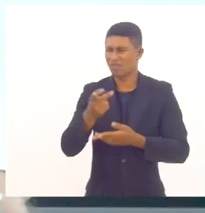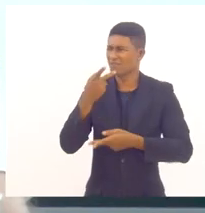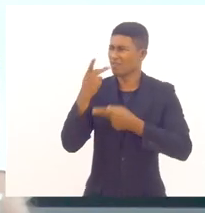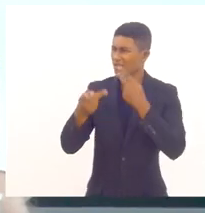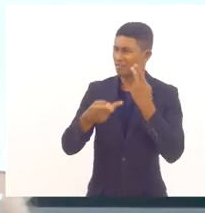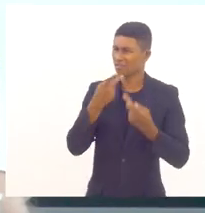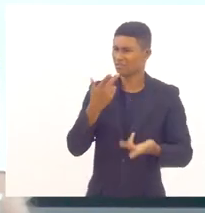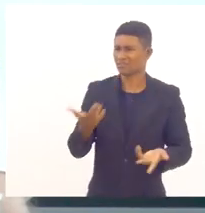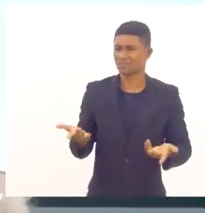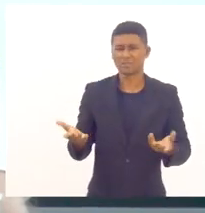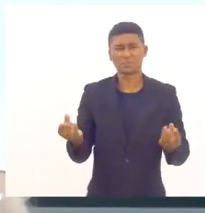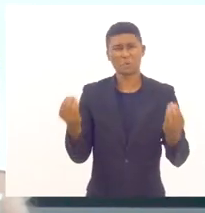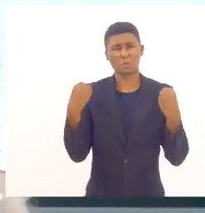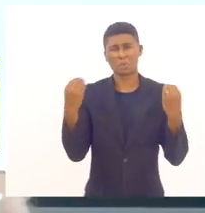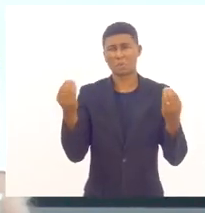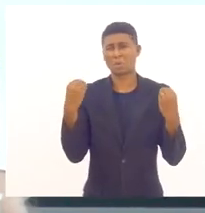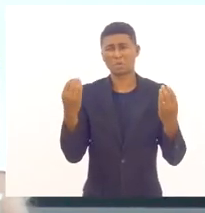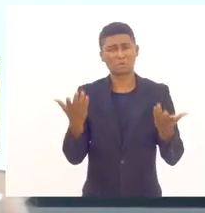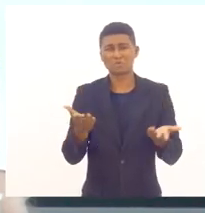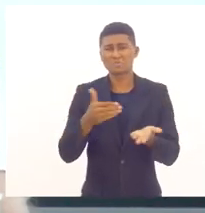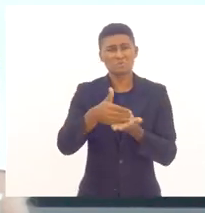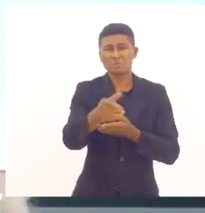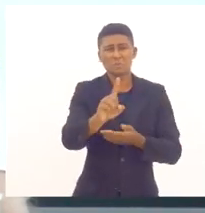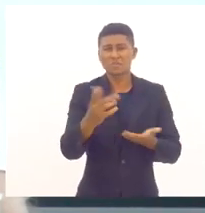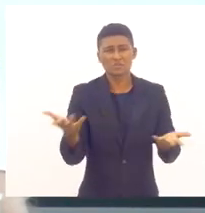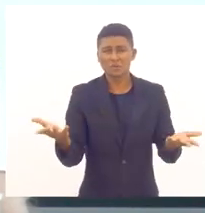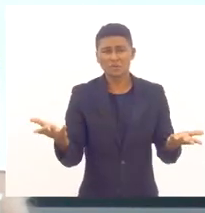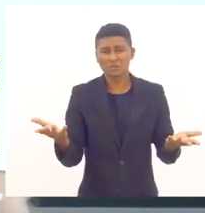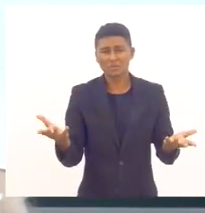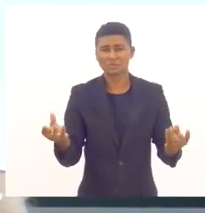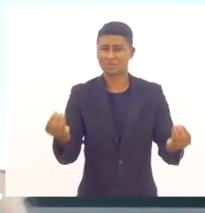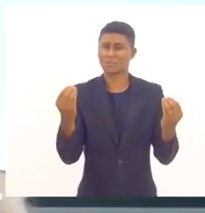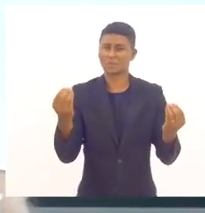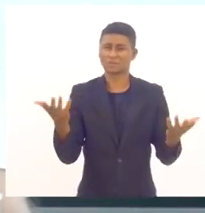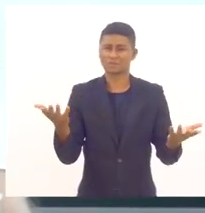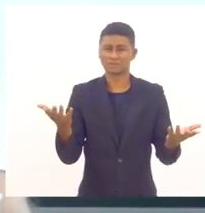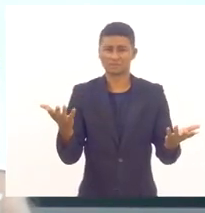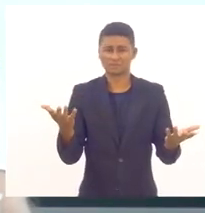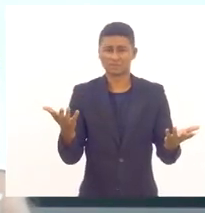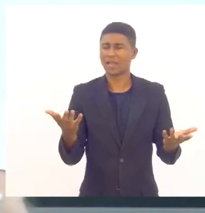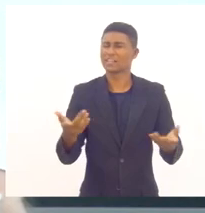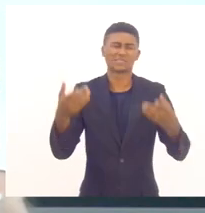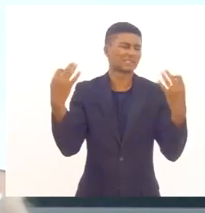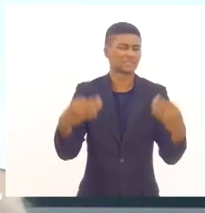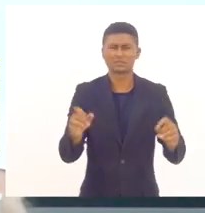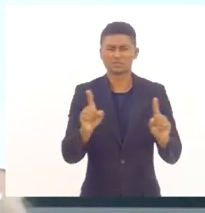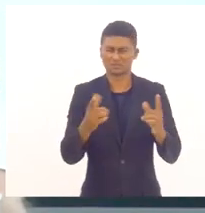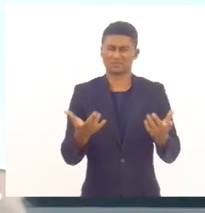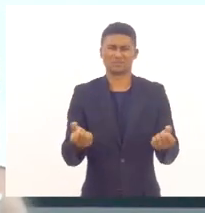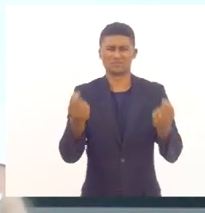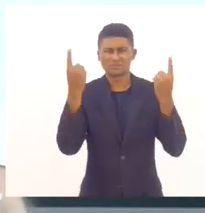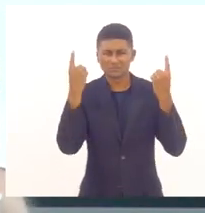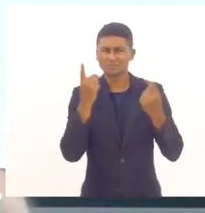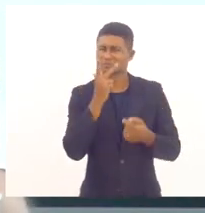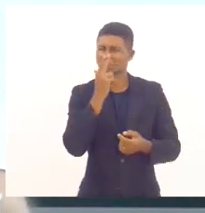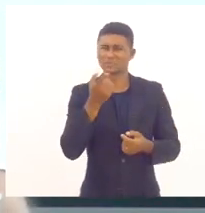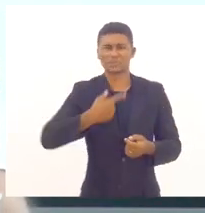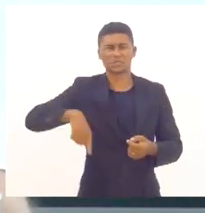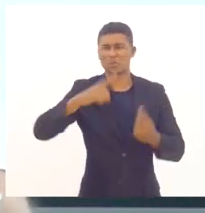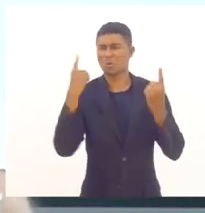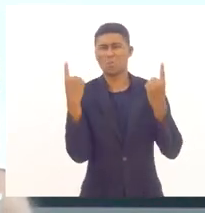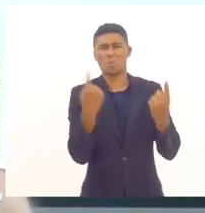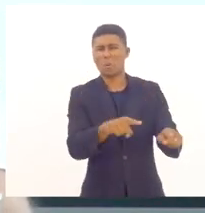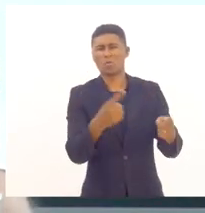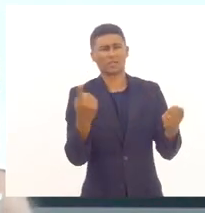Impossível a gente analisar uma coisa que ainda não começou dizendo que ela não vai funcionar. Ou seja, parece que nós estamos jogando contra o